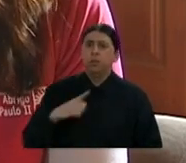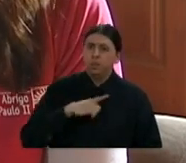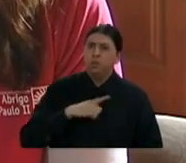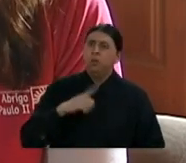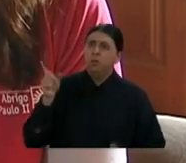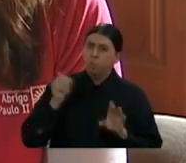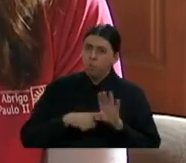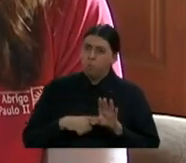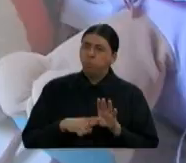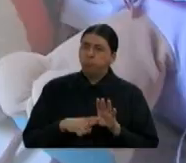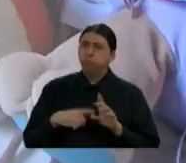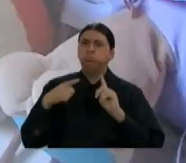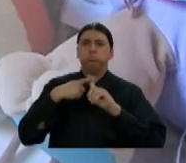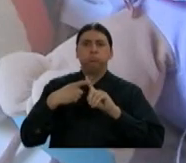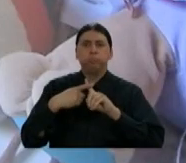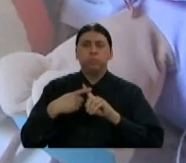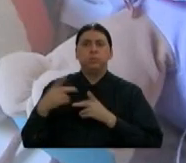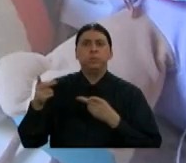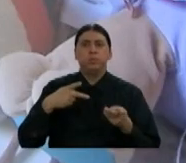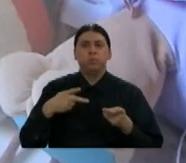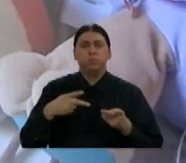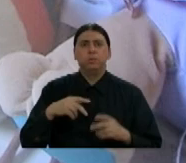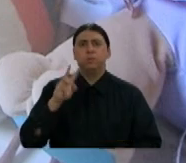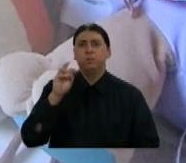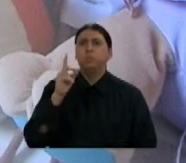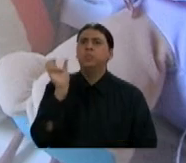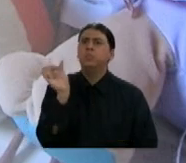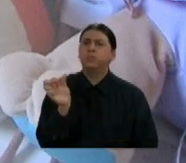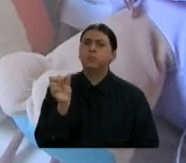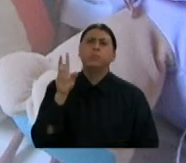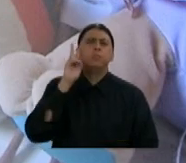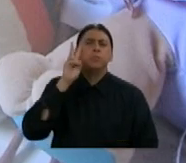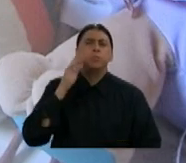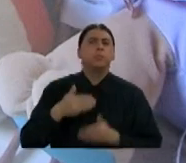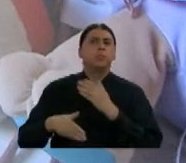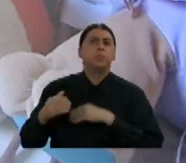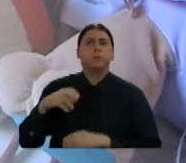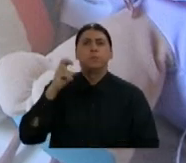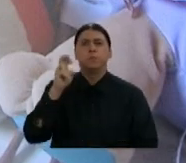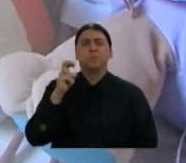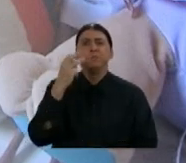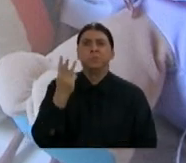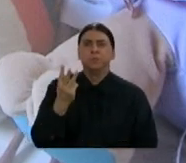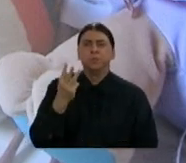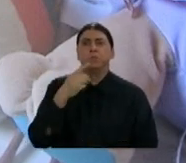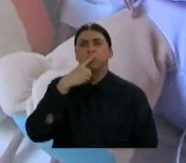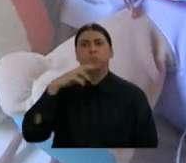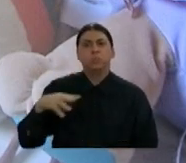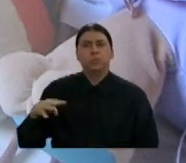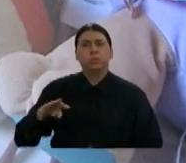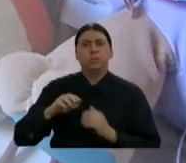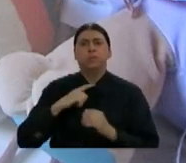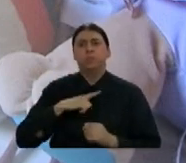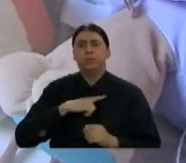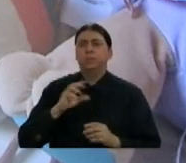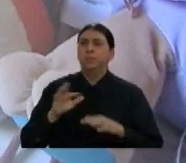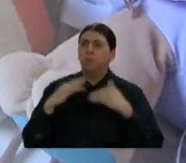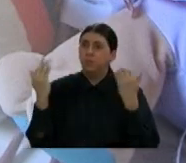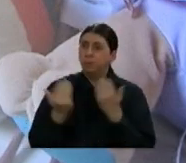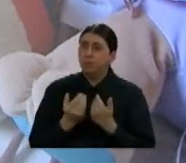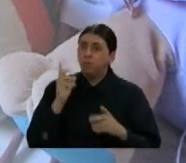positivos assim né em 2016 53 crianças se desligaram das casas lares do joão paulo